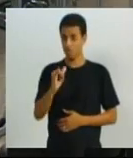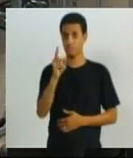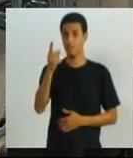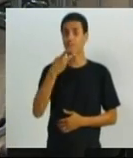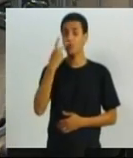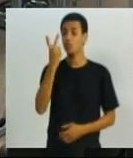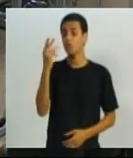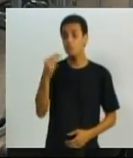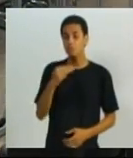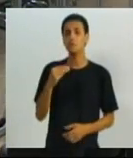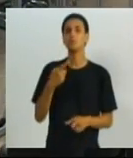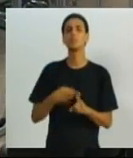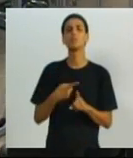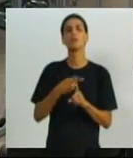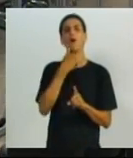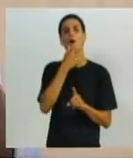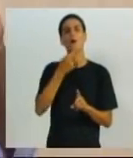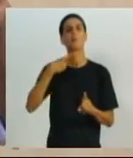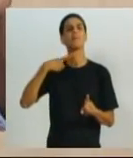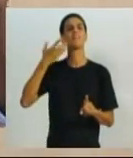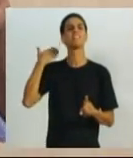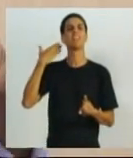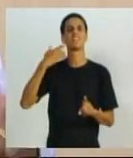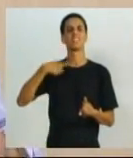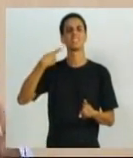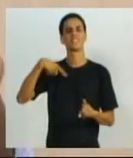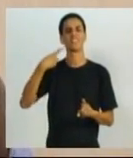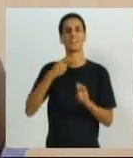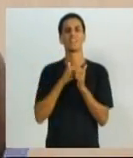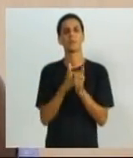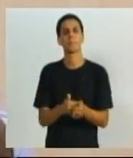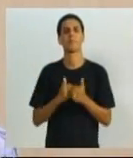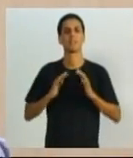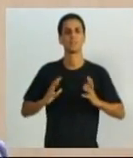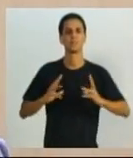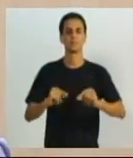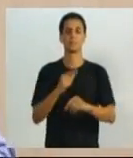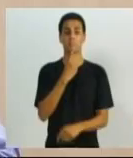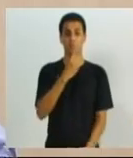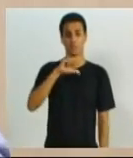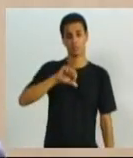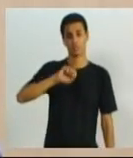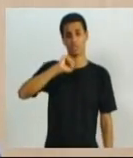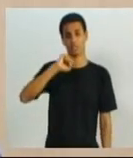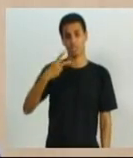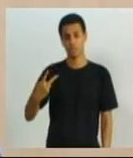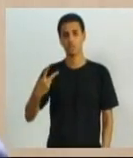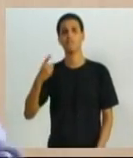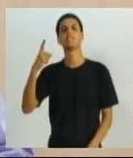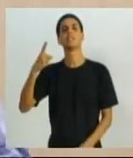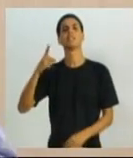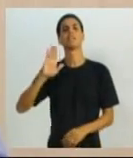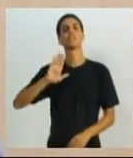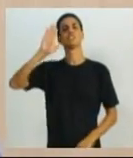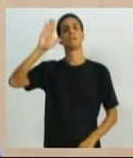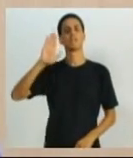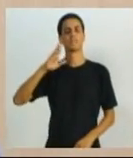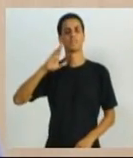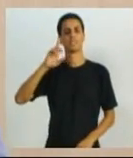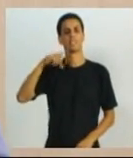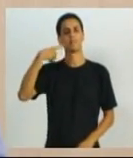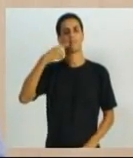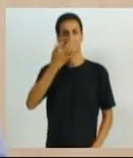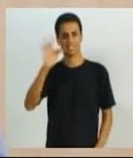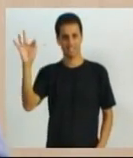aqui, porque o Amaury Luiz, que foi candidato a deputado federal, acompanha as campanhas de muito tempo. Em 1982, ele foi candidato a deputado federal. Em